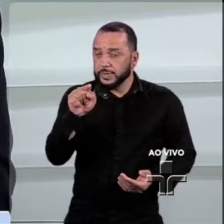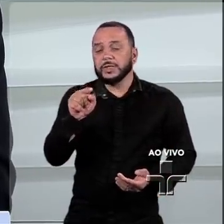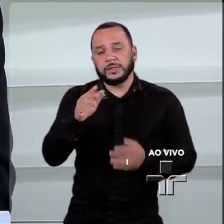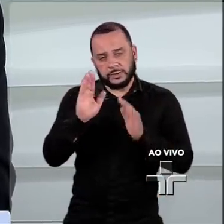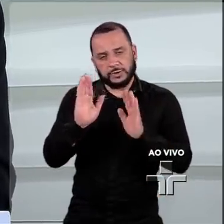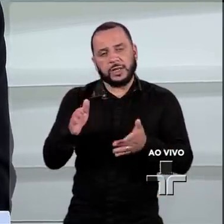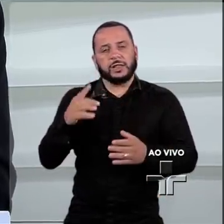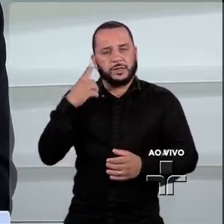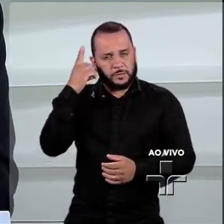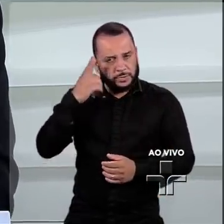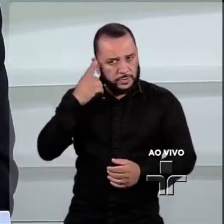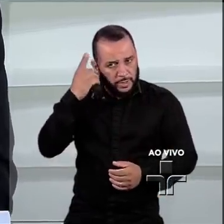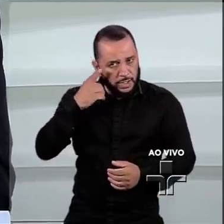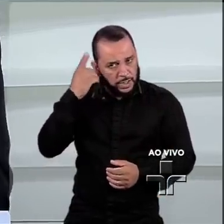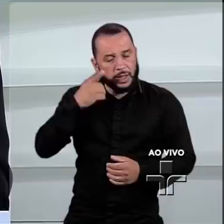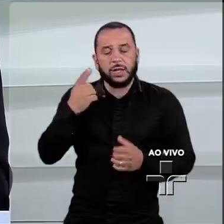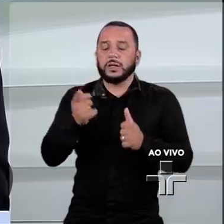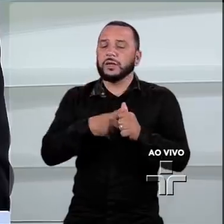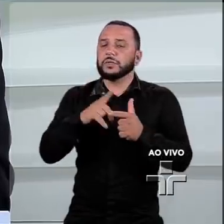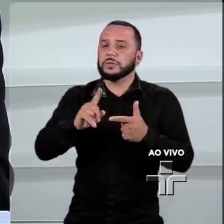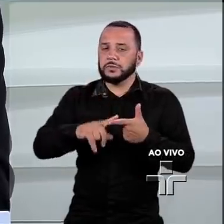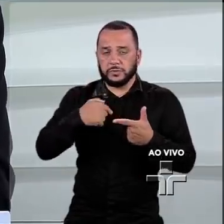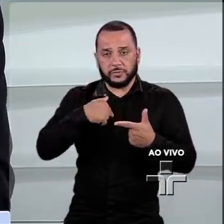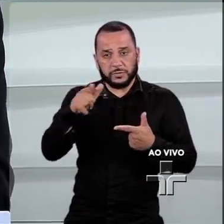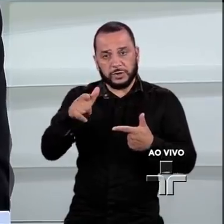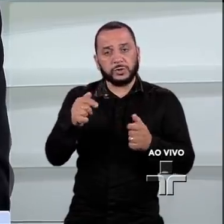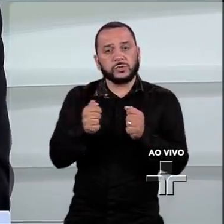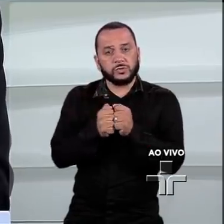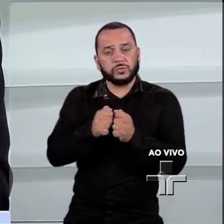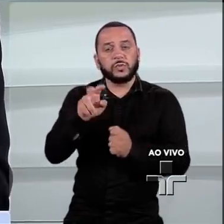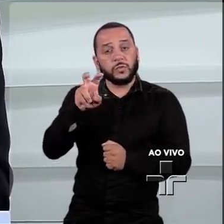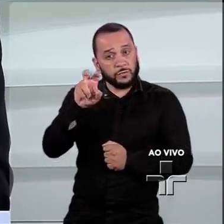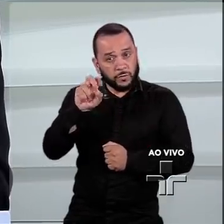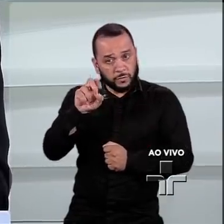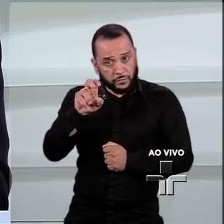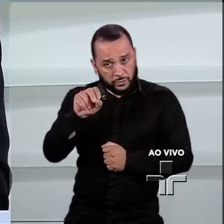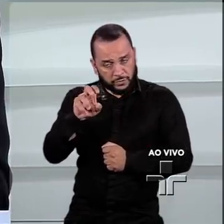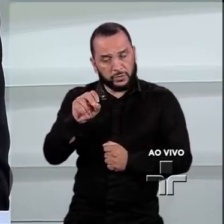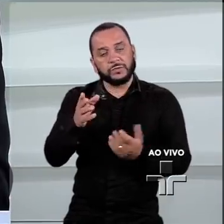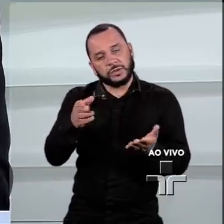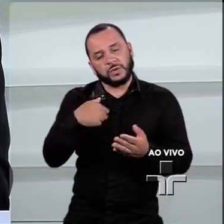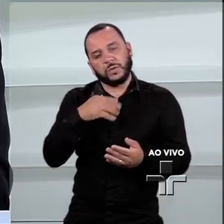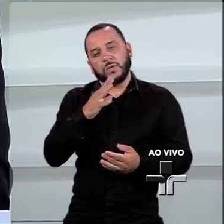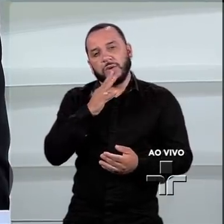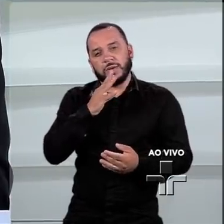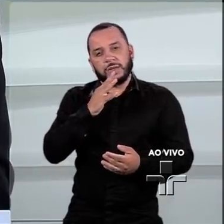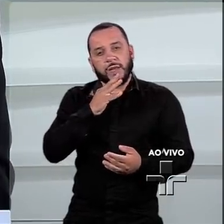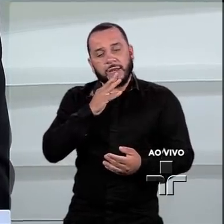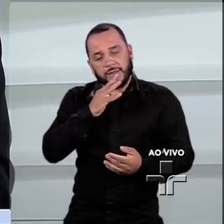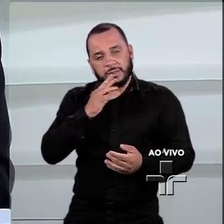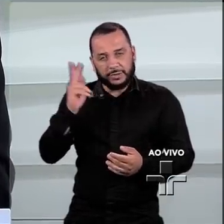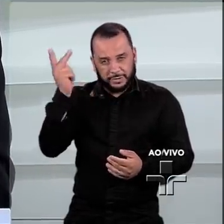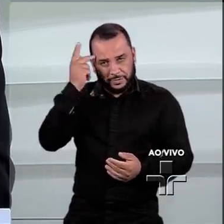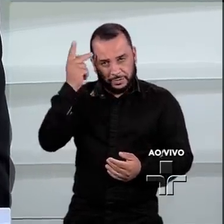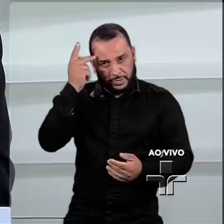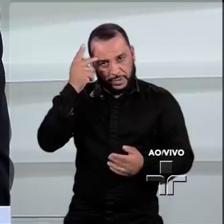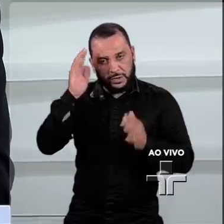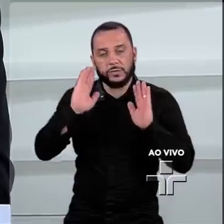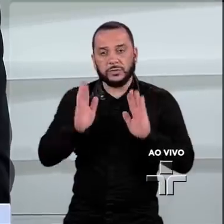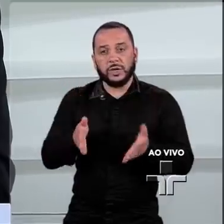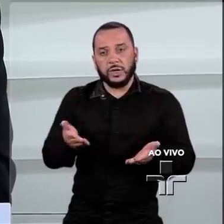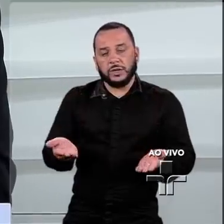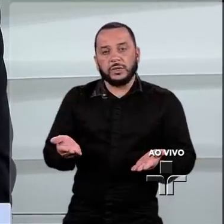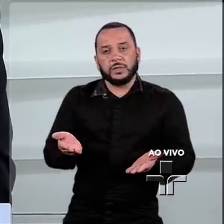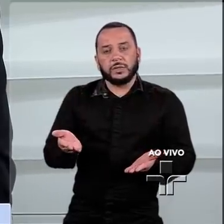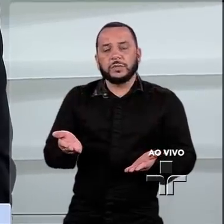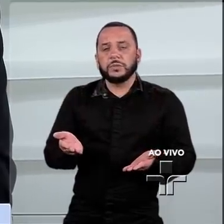foi deputado, enfim, já esteve com seu avô, conhece São Paulo como ninguém. Qual o